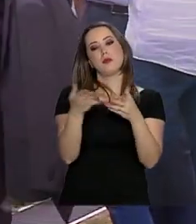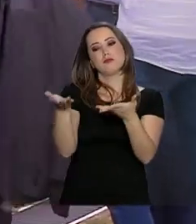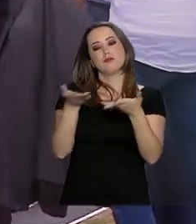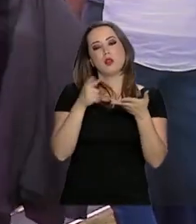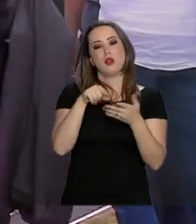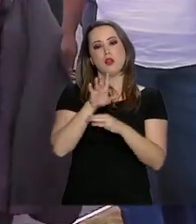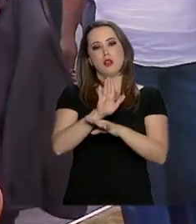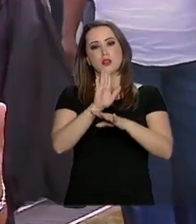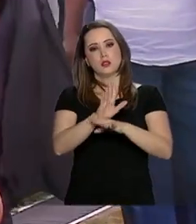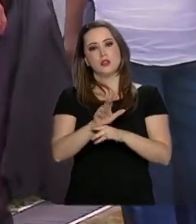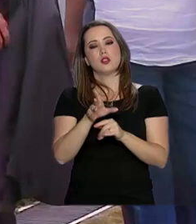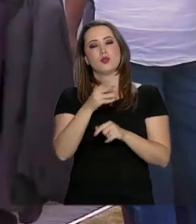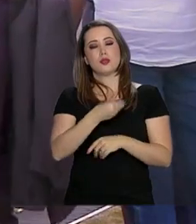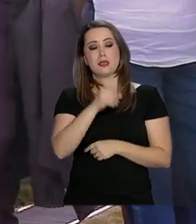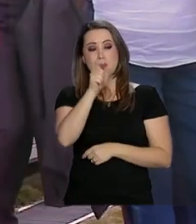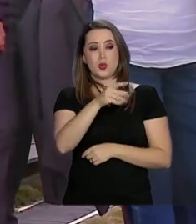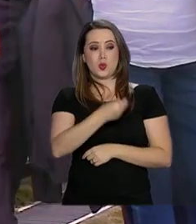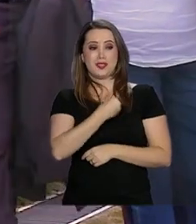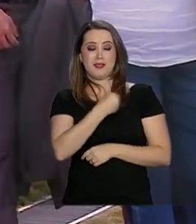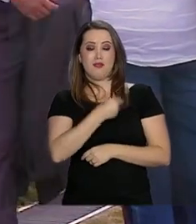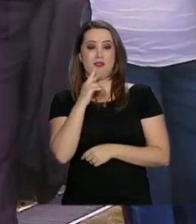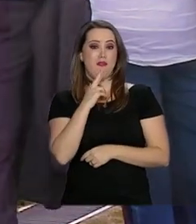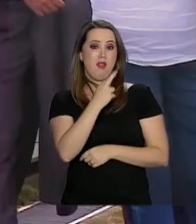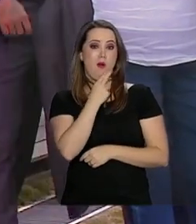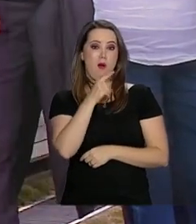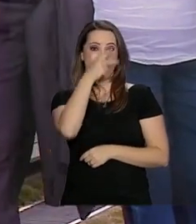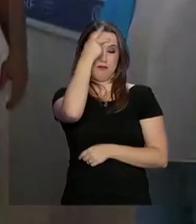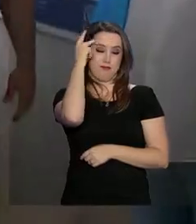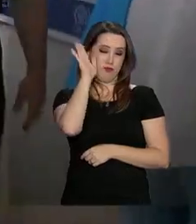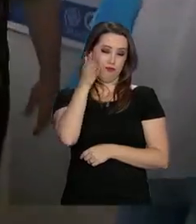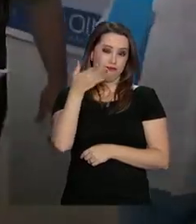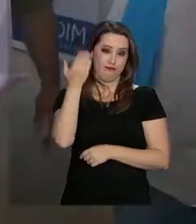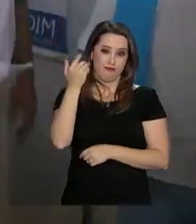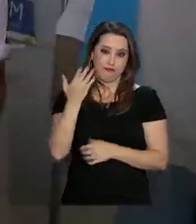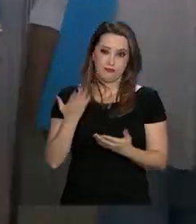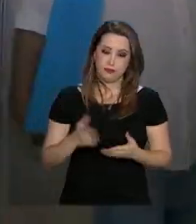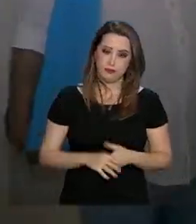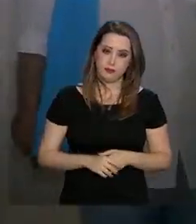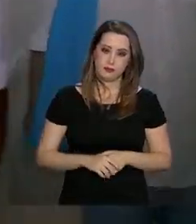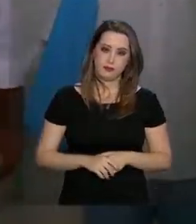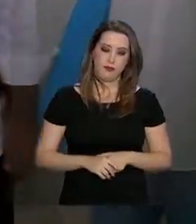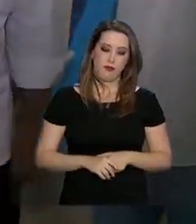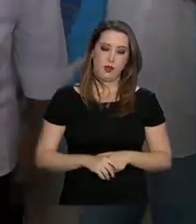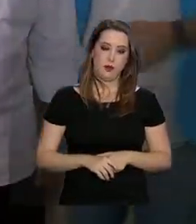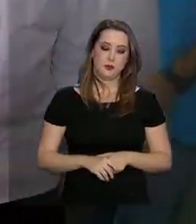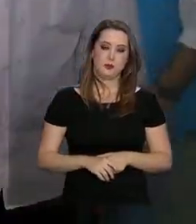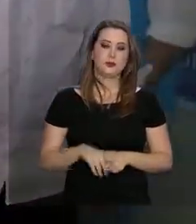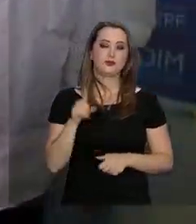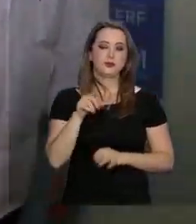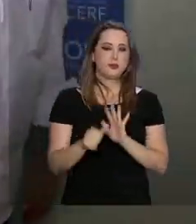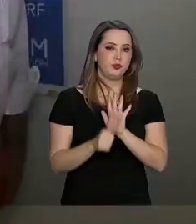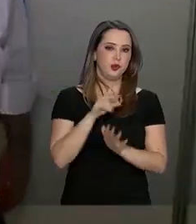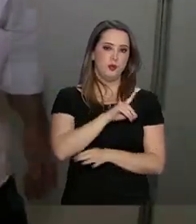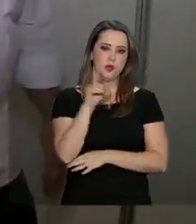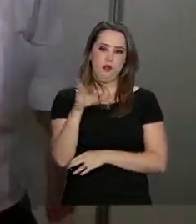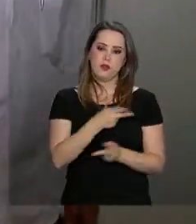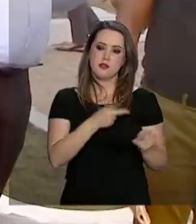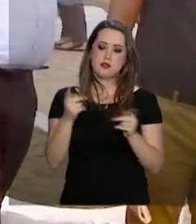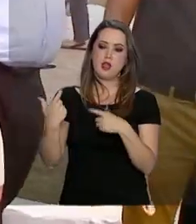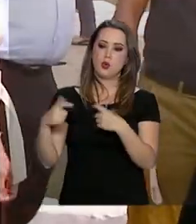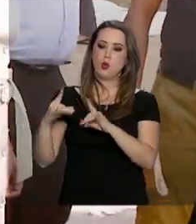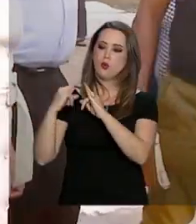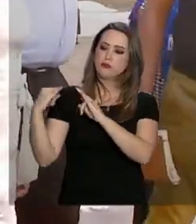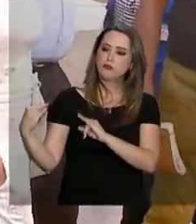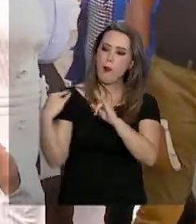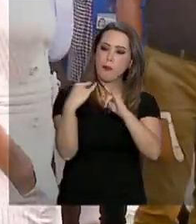apoio para os moradores de Roraima, que sofrem com fluxo migratório. No primeiro dia de viagem, os ministros visitaram abrigos em Boa Vista